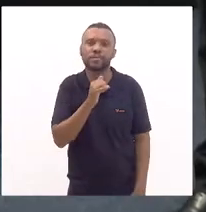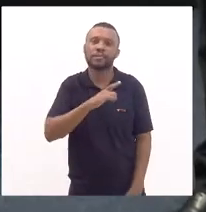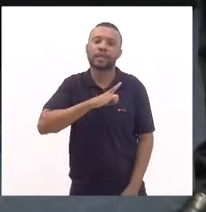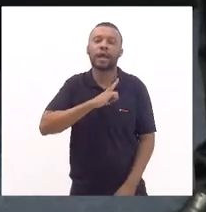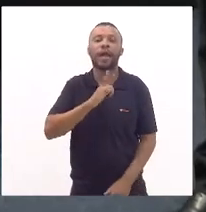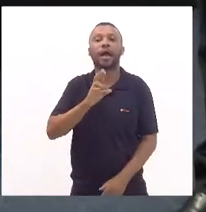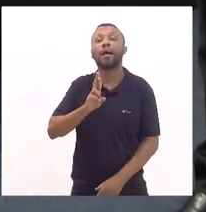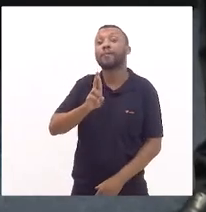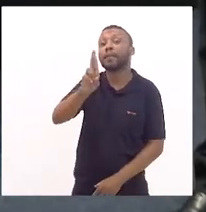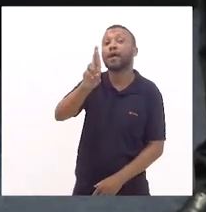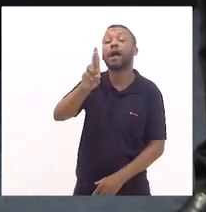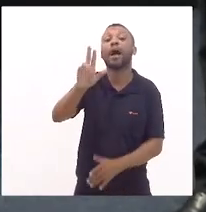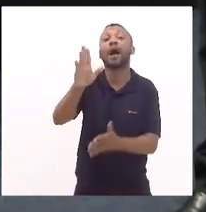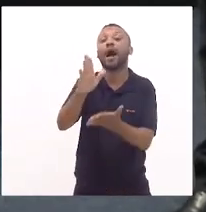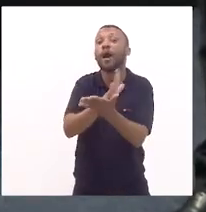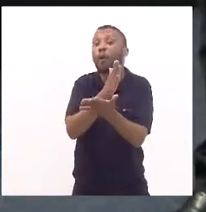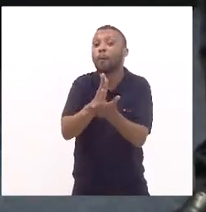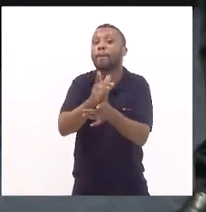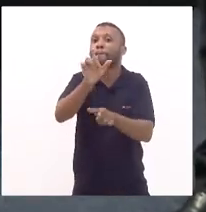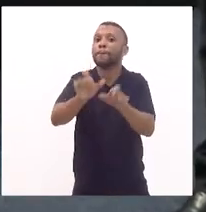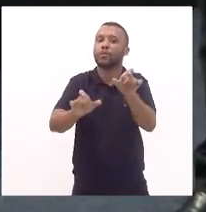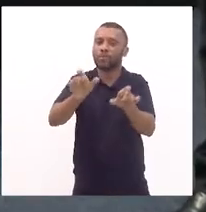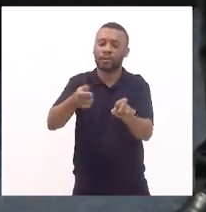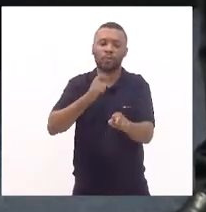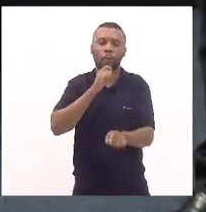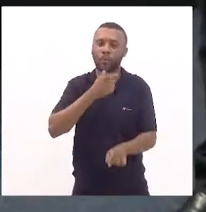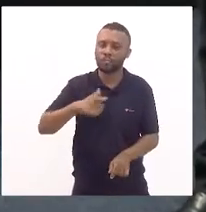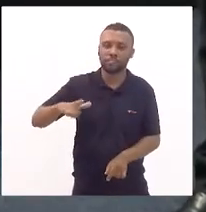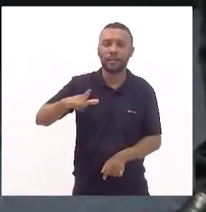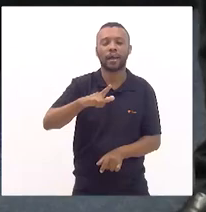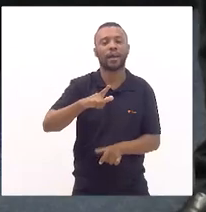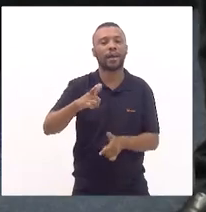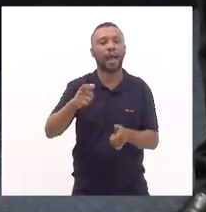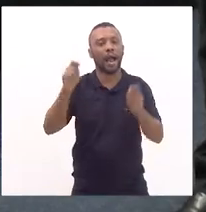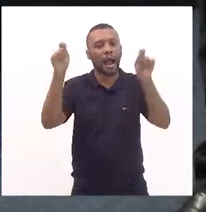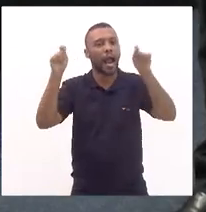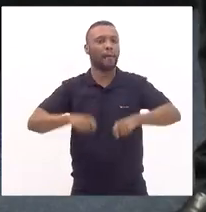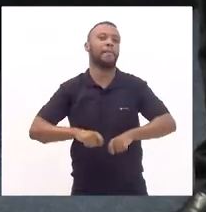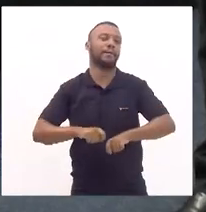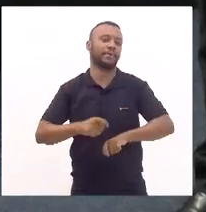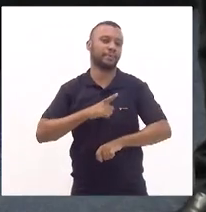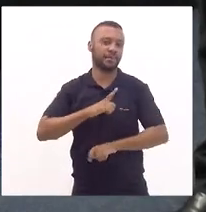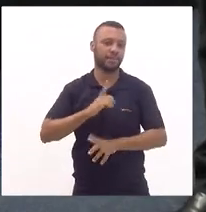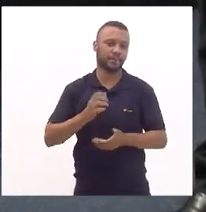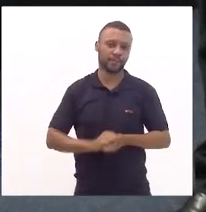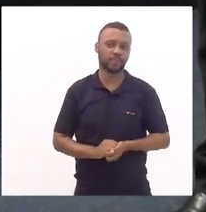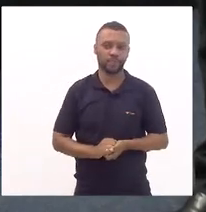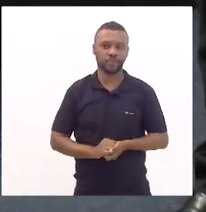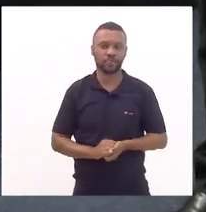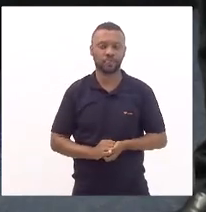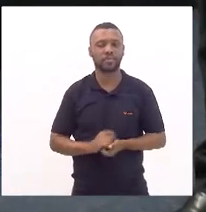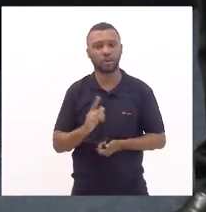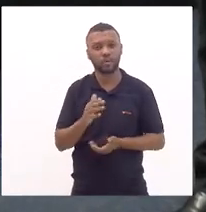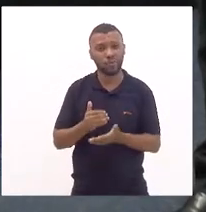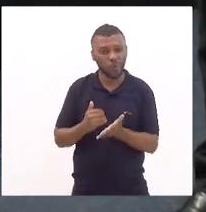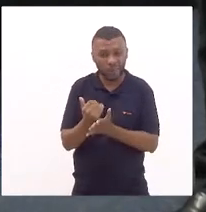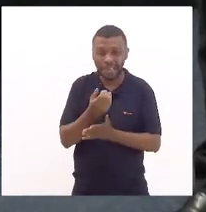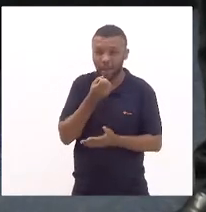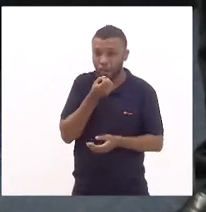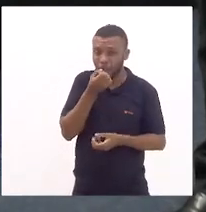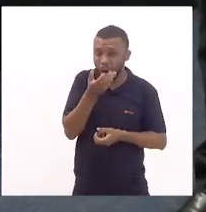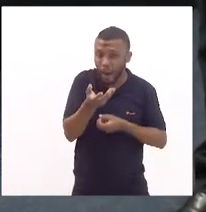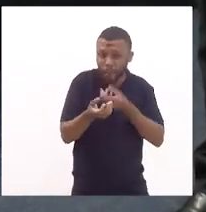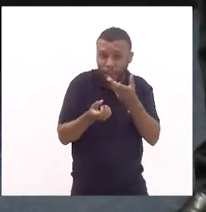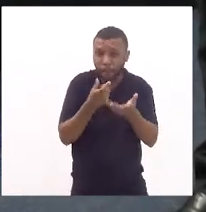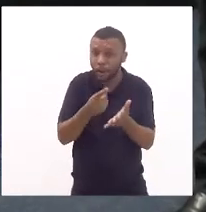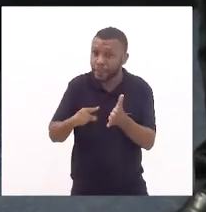frente alguém que acho que não tem a mínima capacidade para estar onde está, senhor presidente. Vou começar a relatar e vou